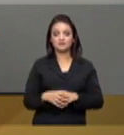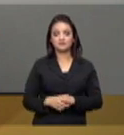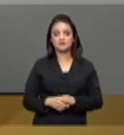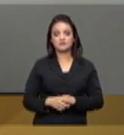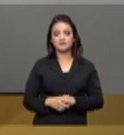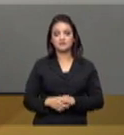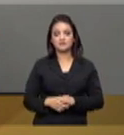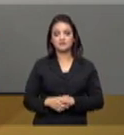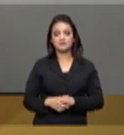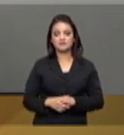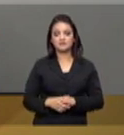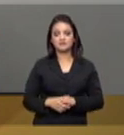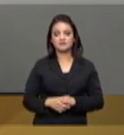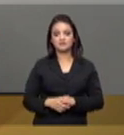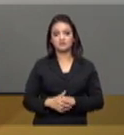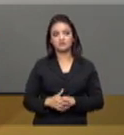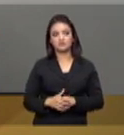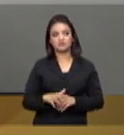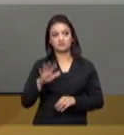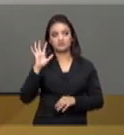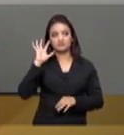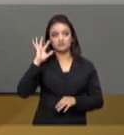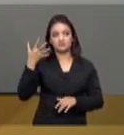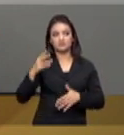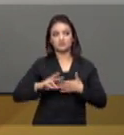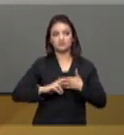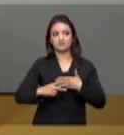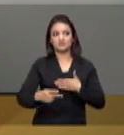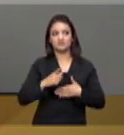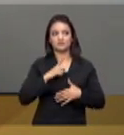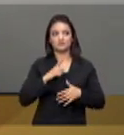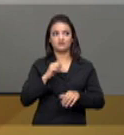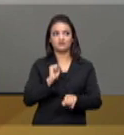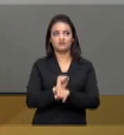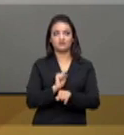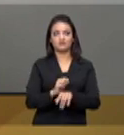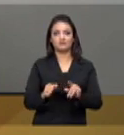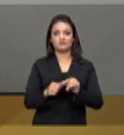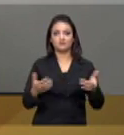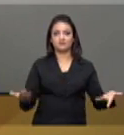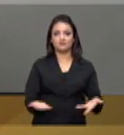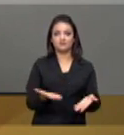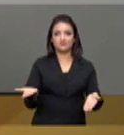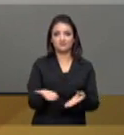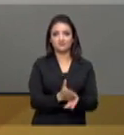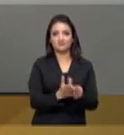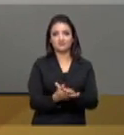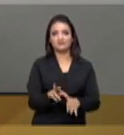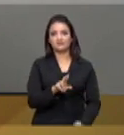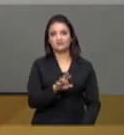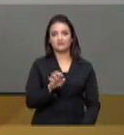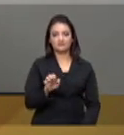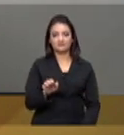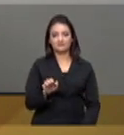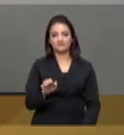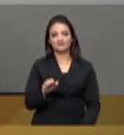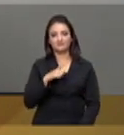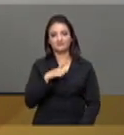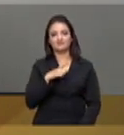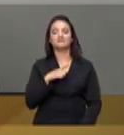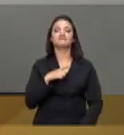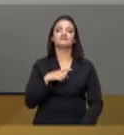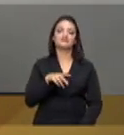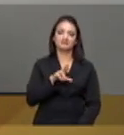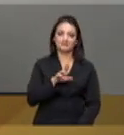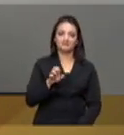de efeitos erga omnes, aguardando para fazê-lo neste processo, neste recurso extraordinário, que agora julgamos em sede